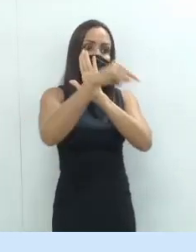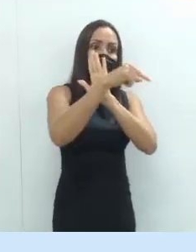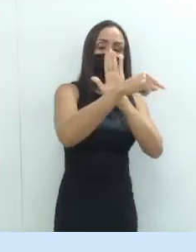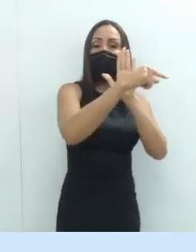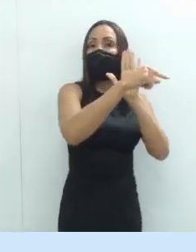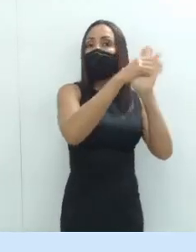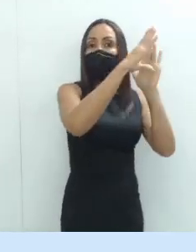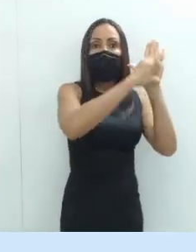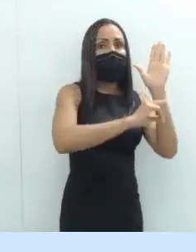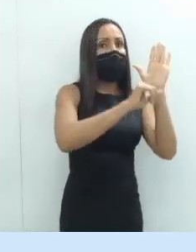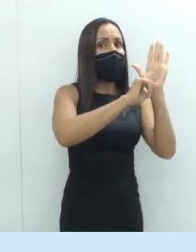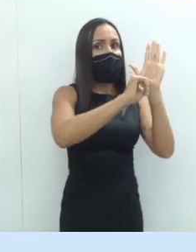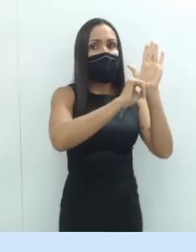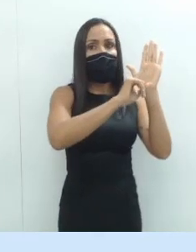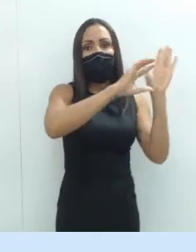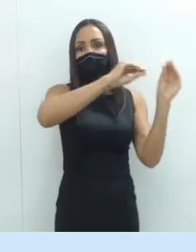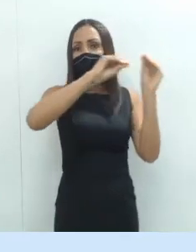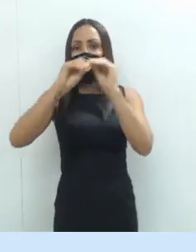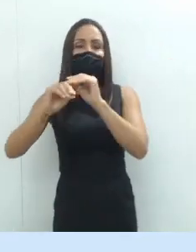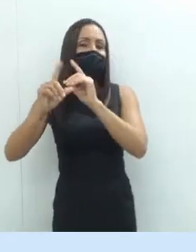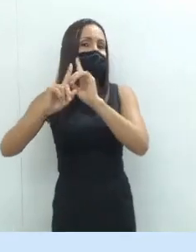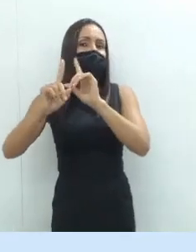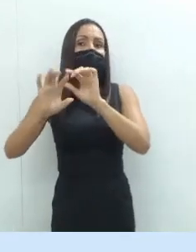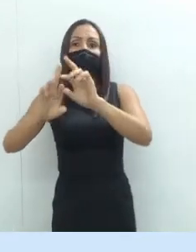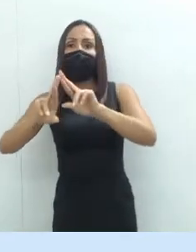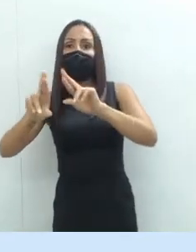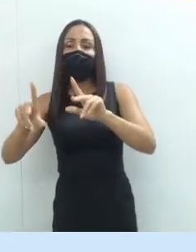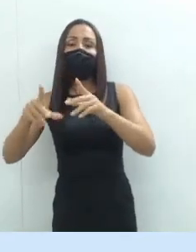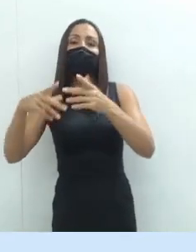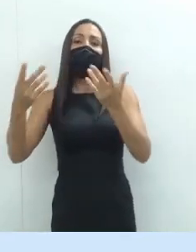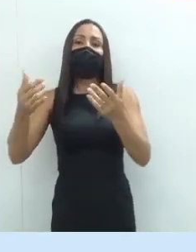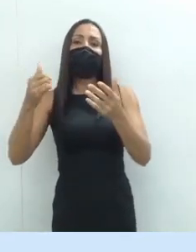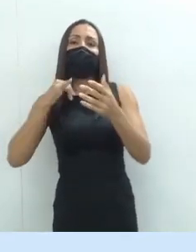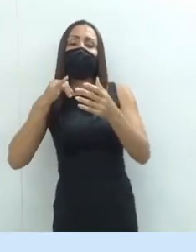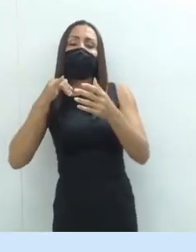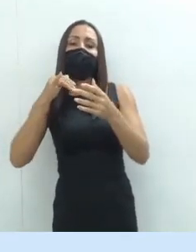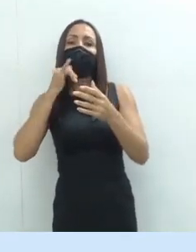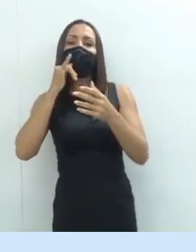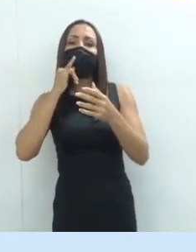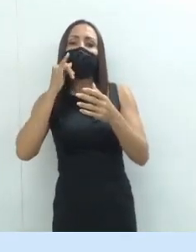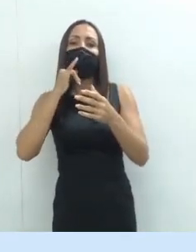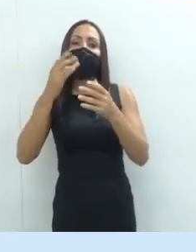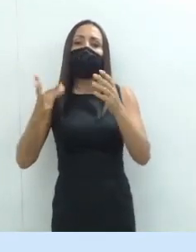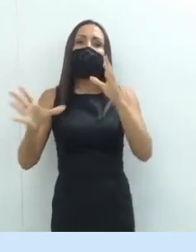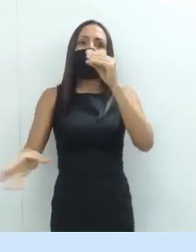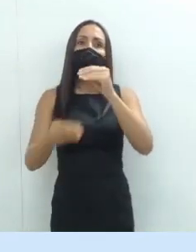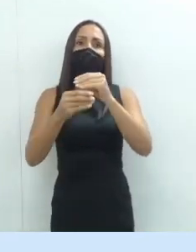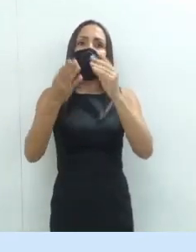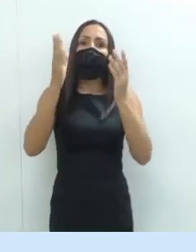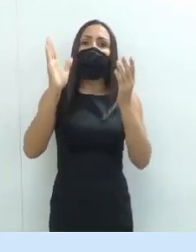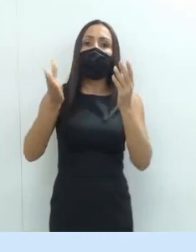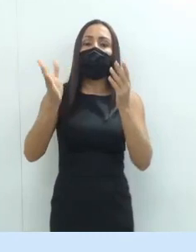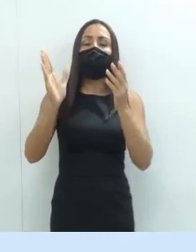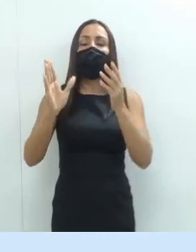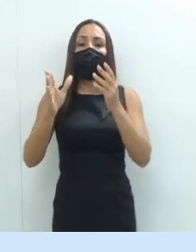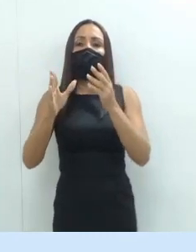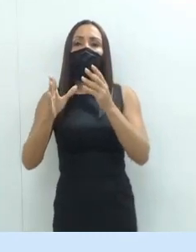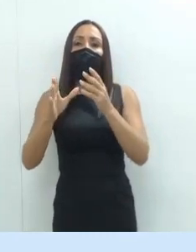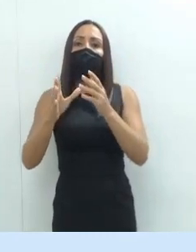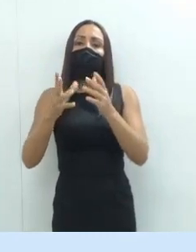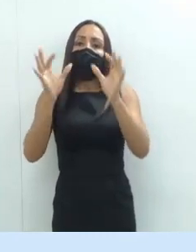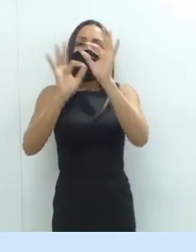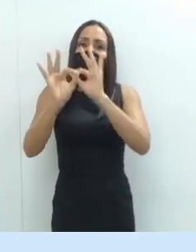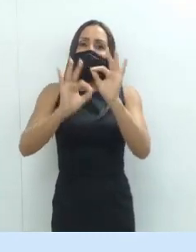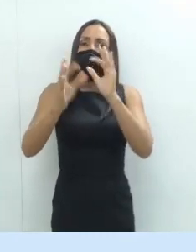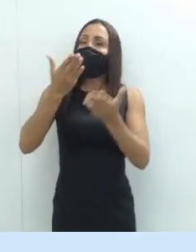de acontecer. Então, na tela tem um exemplo de um resumo já pronto desse trecho que a gente acabou de ler e fazer